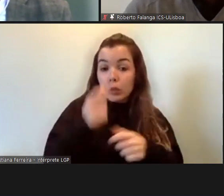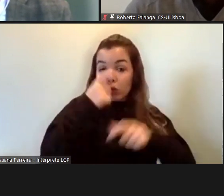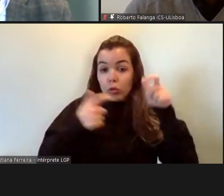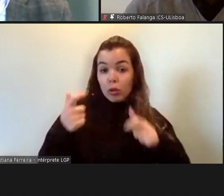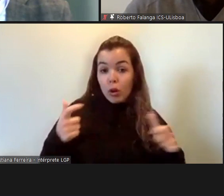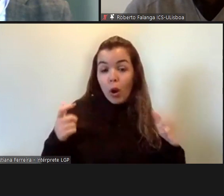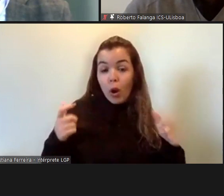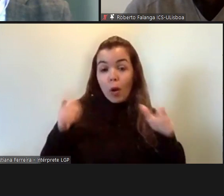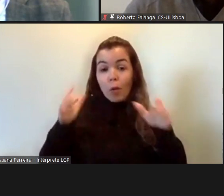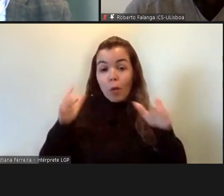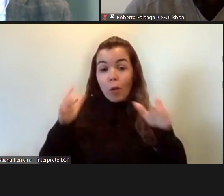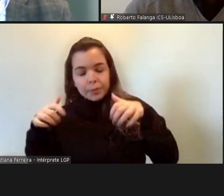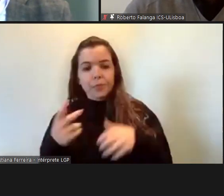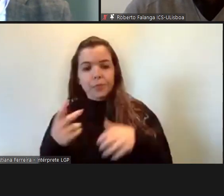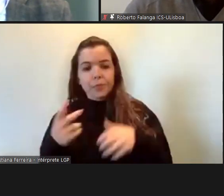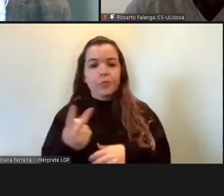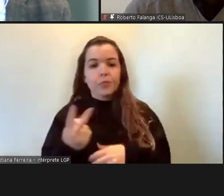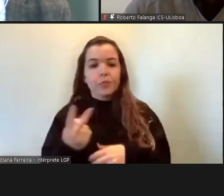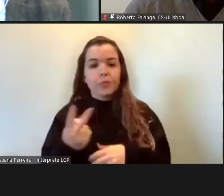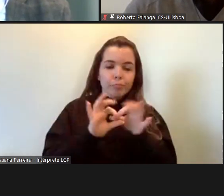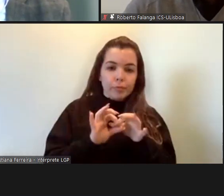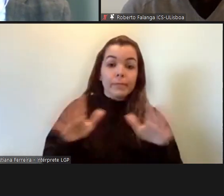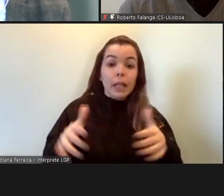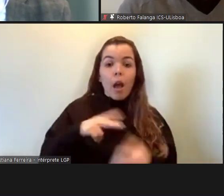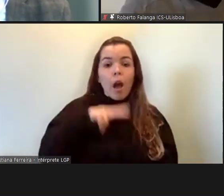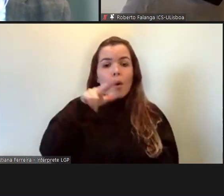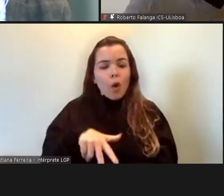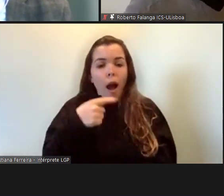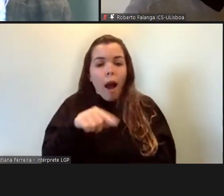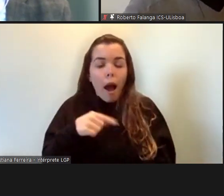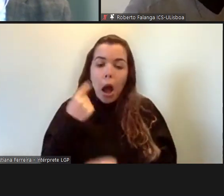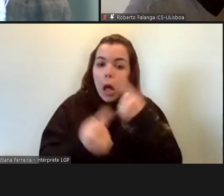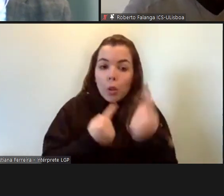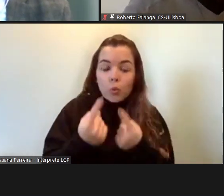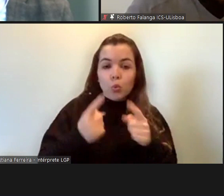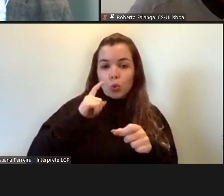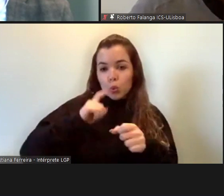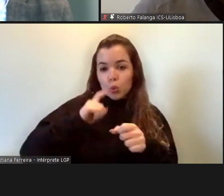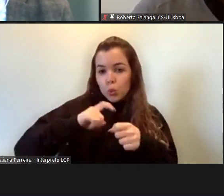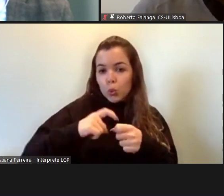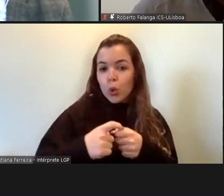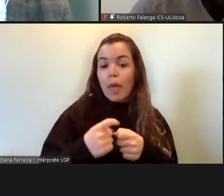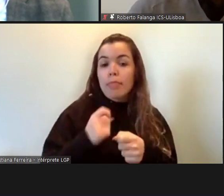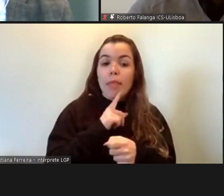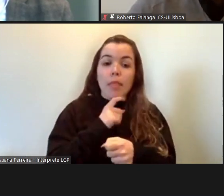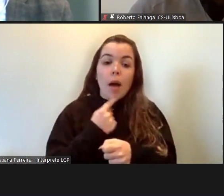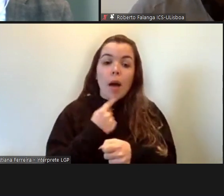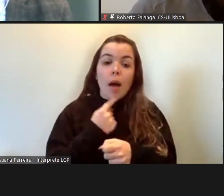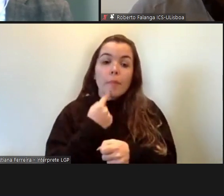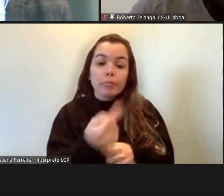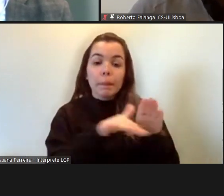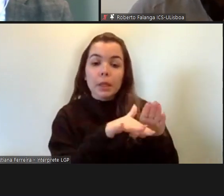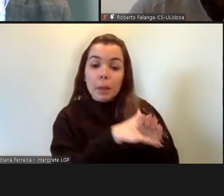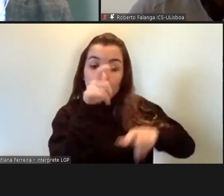que é que se expressa que existem efetivamente alguns elementos que nos permitam dizer que a participação cidadã, em